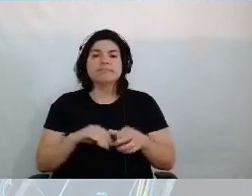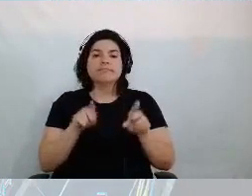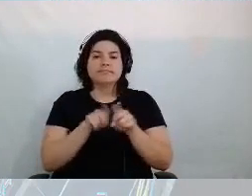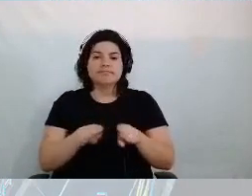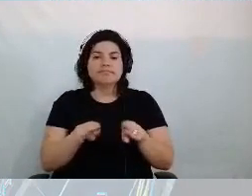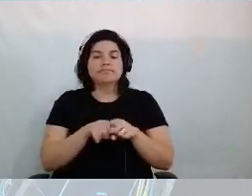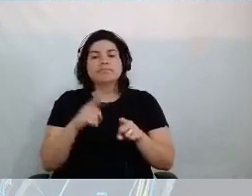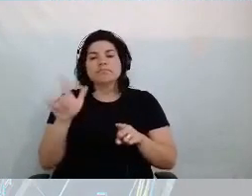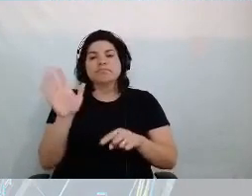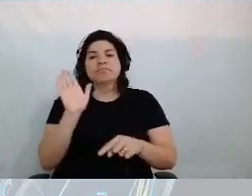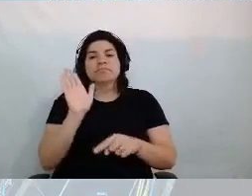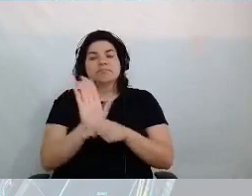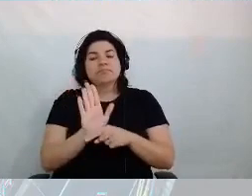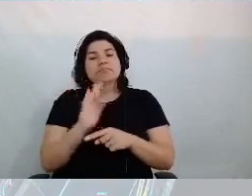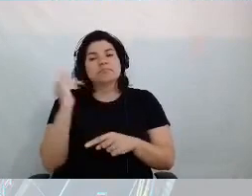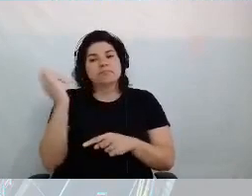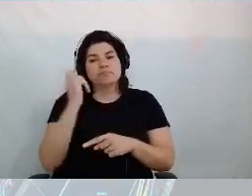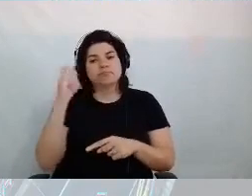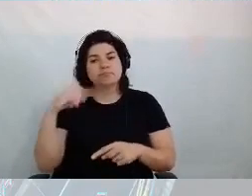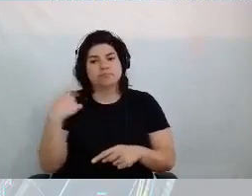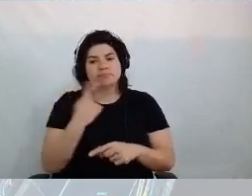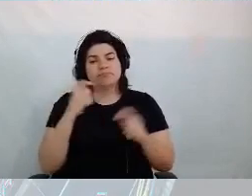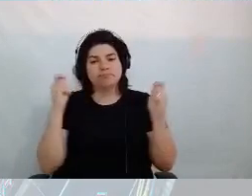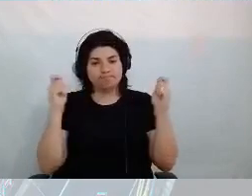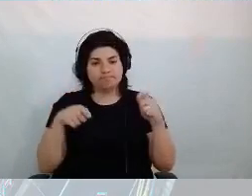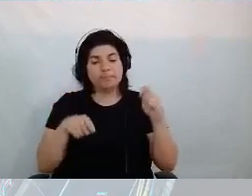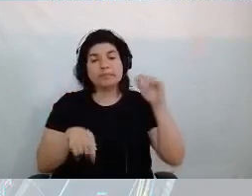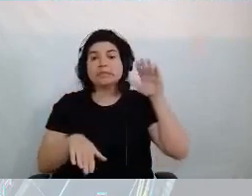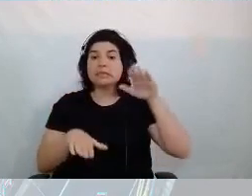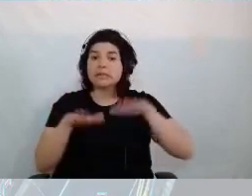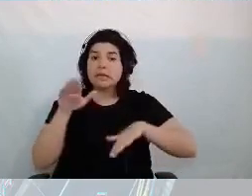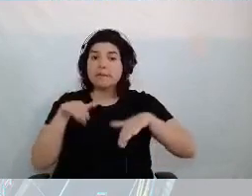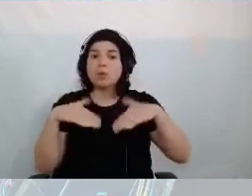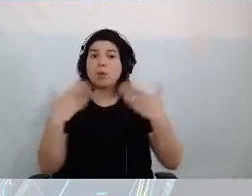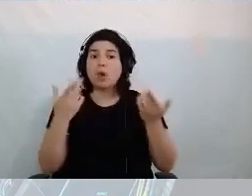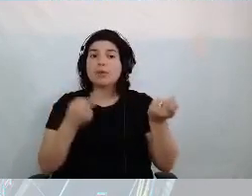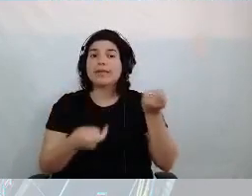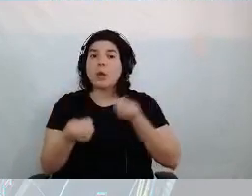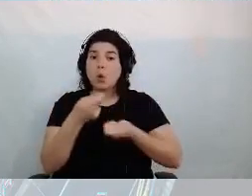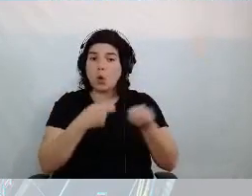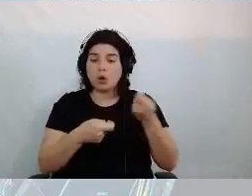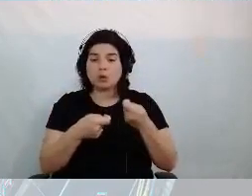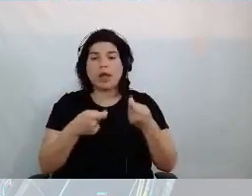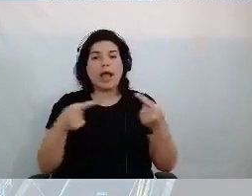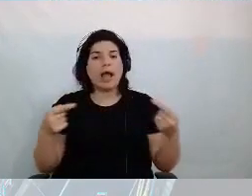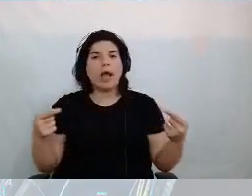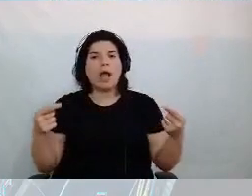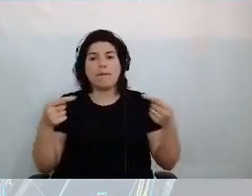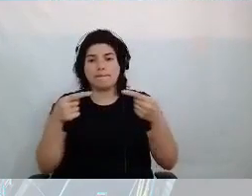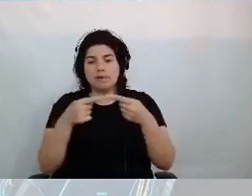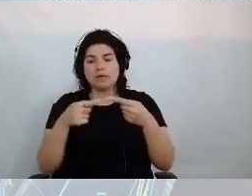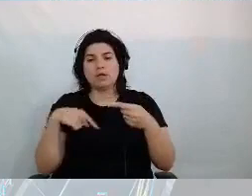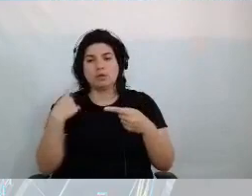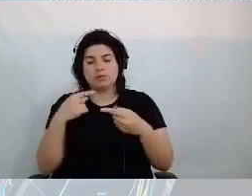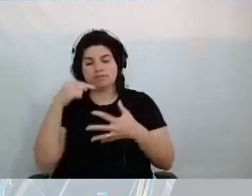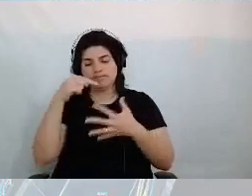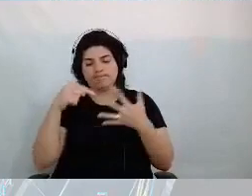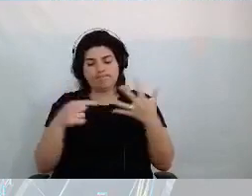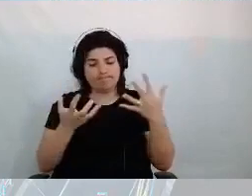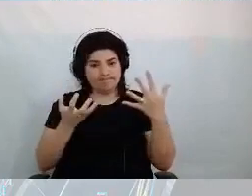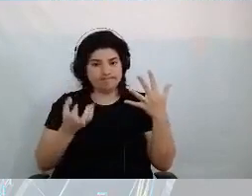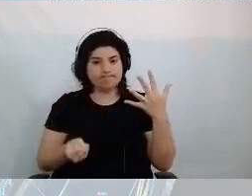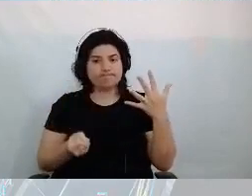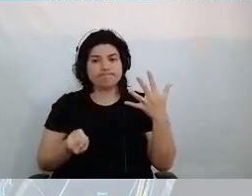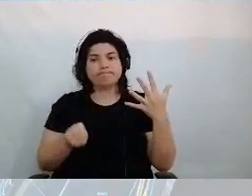podem ser importantes para a gente ali, e dependendo do tipo de negócio, ele entra nos nossos critérios de aceite. Questões